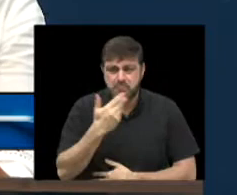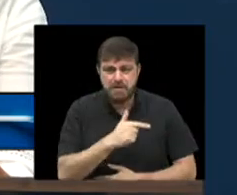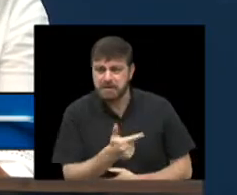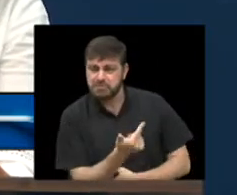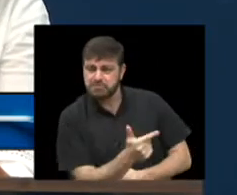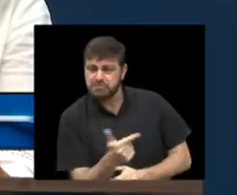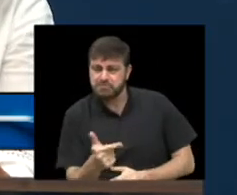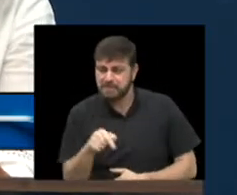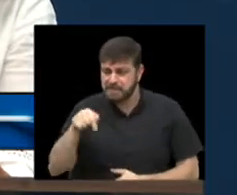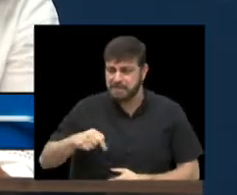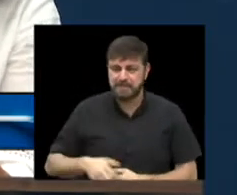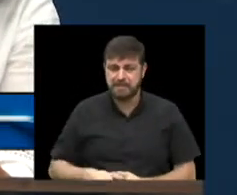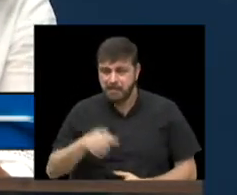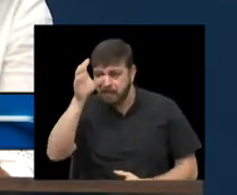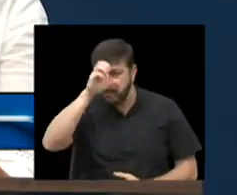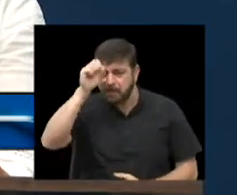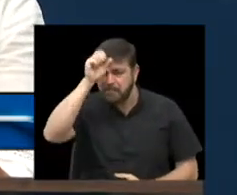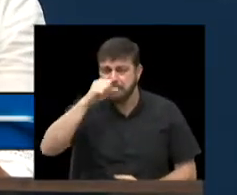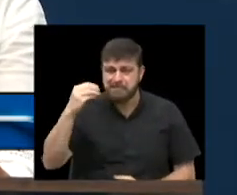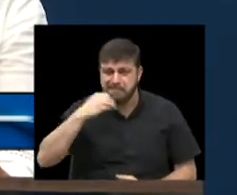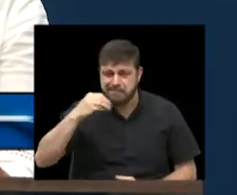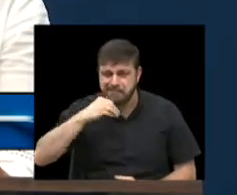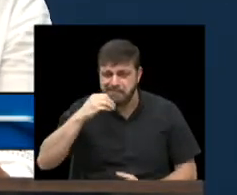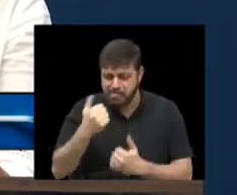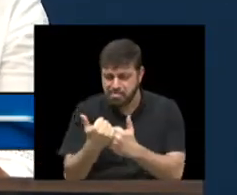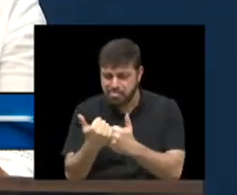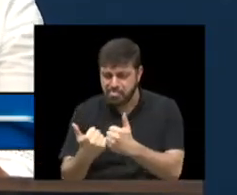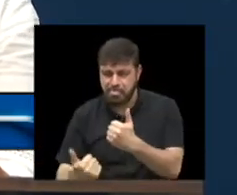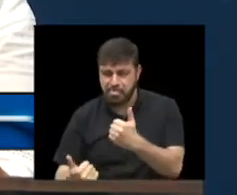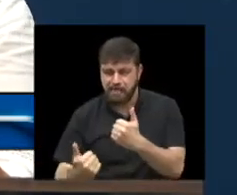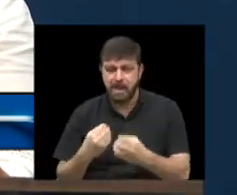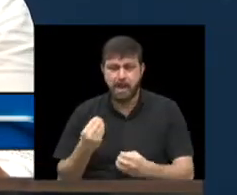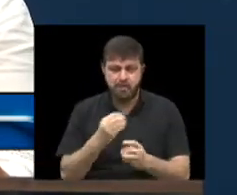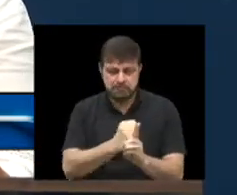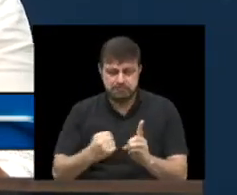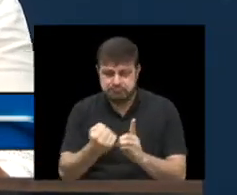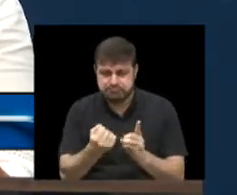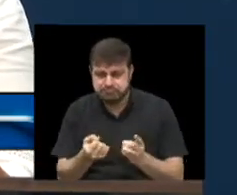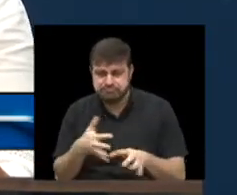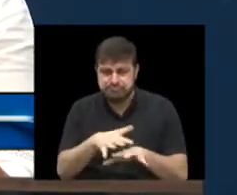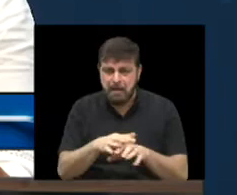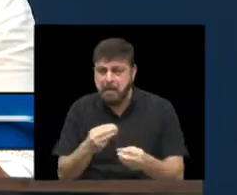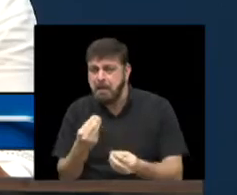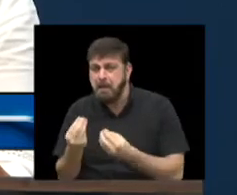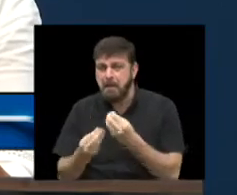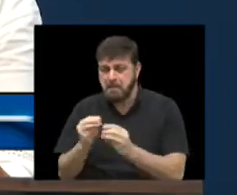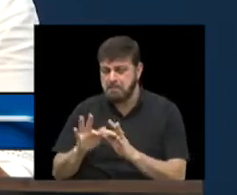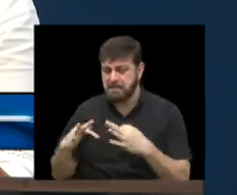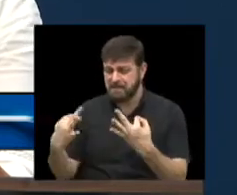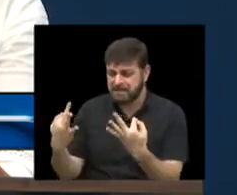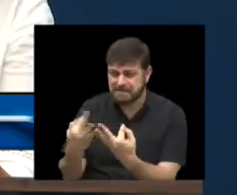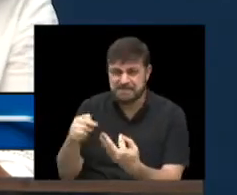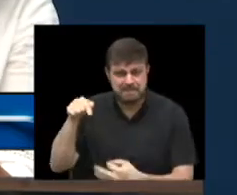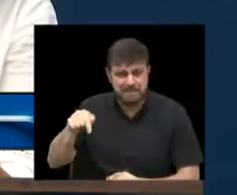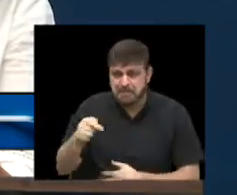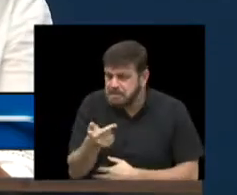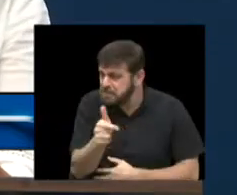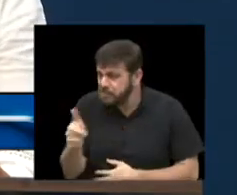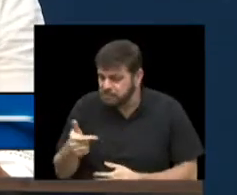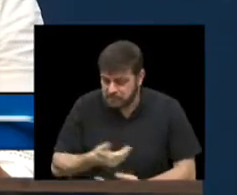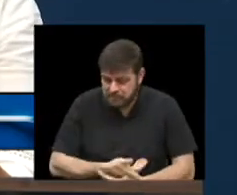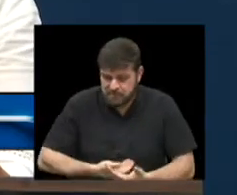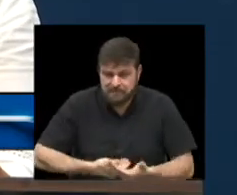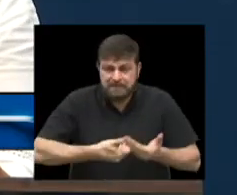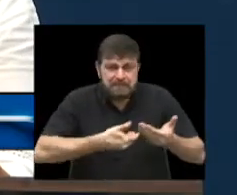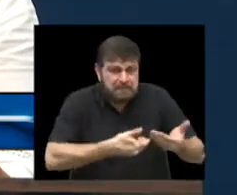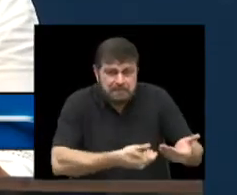no aprendizado das crianças, na socialização das crianças, que tem um impacto na vida das famílias, que muitas famílias não têm com quem deixar as